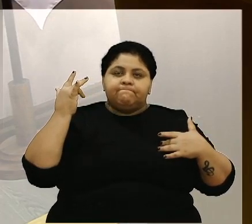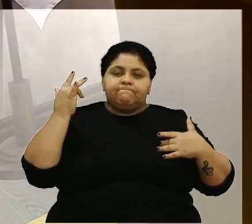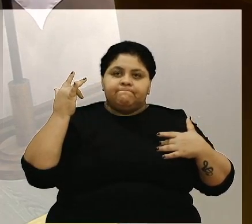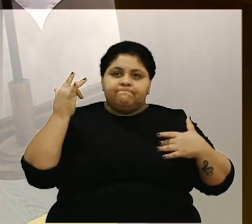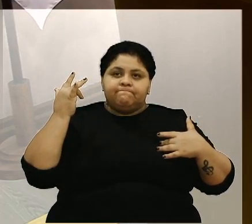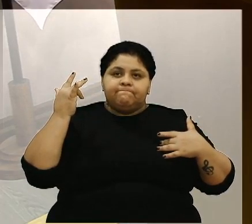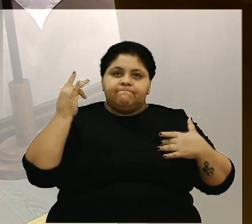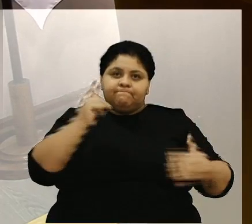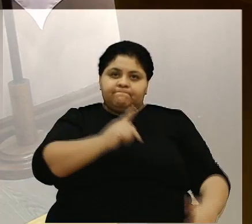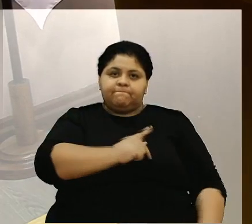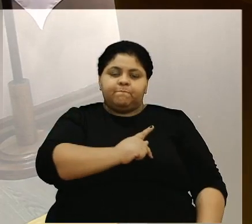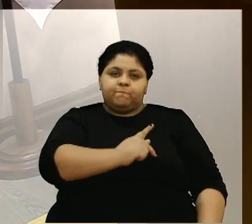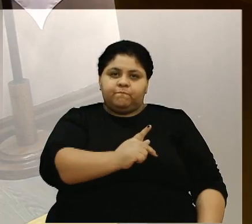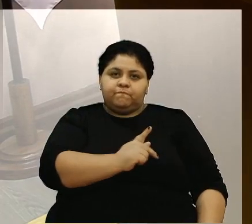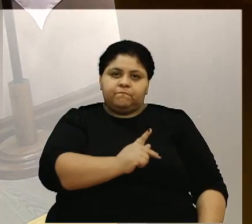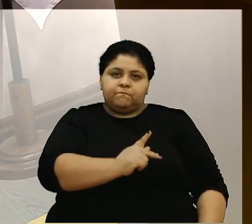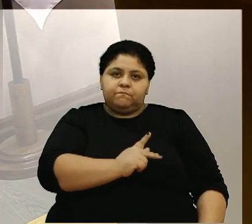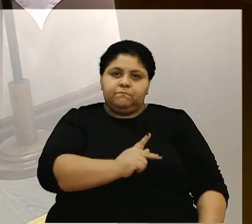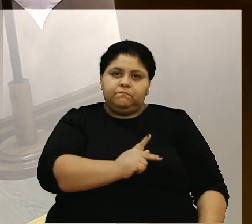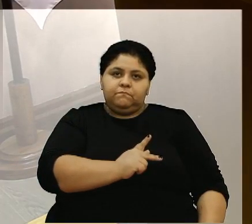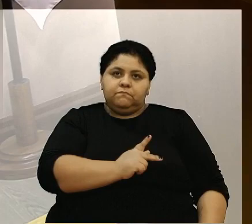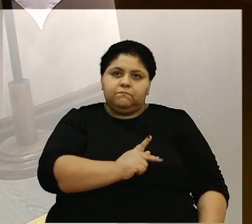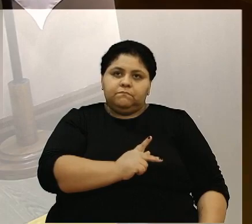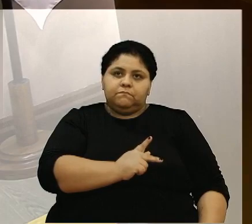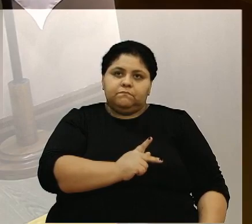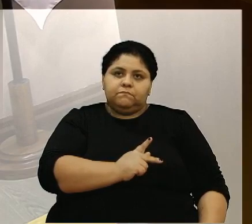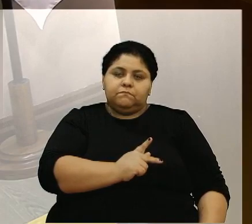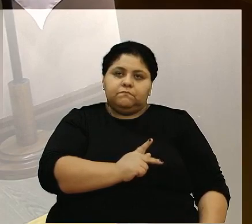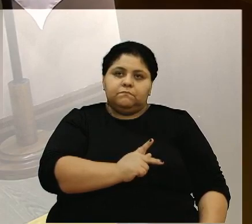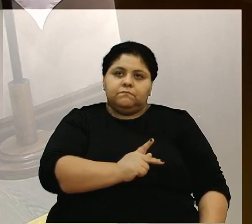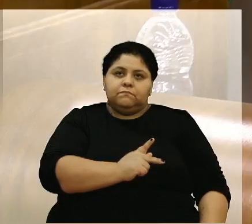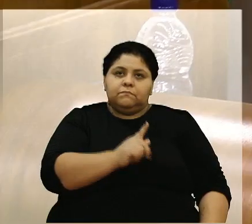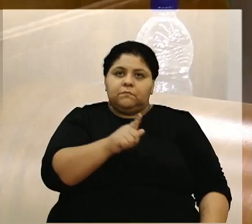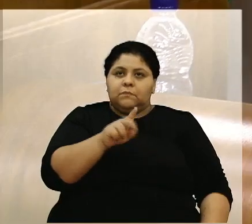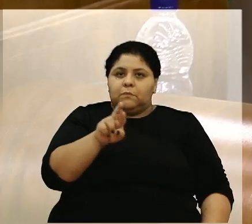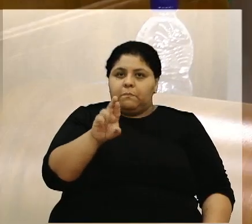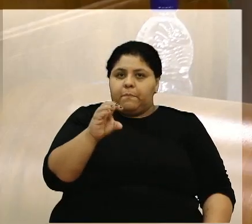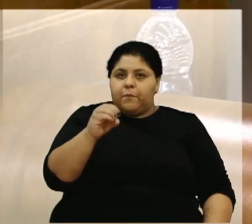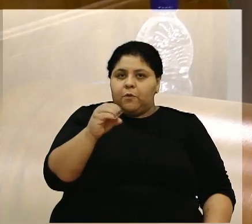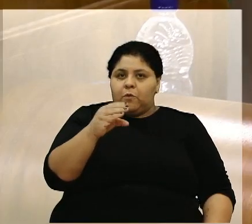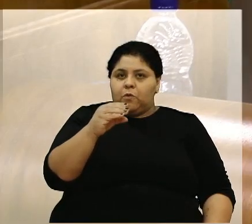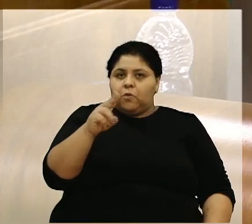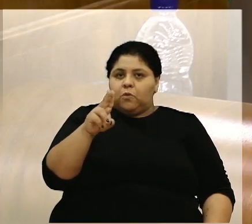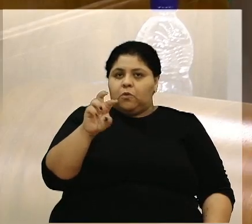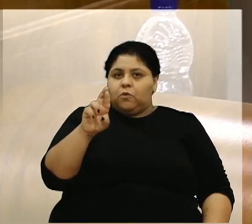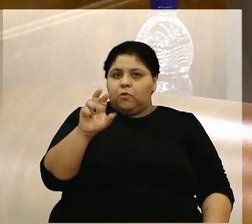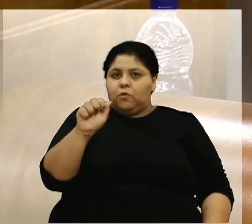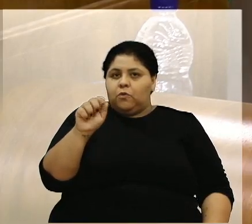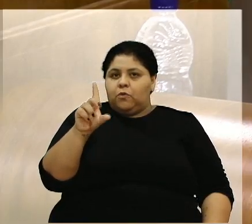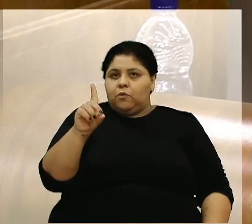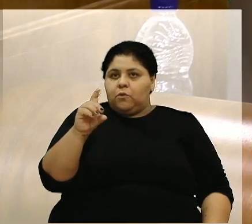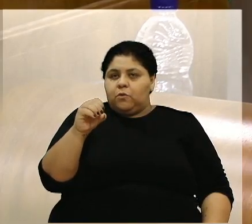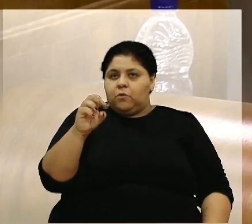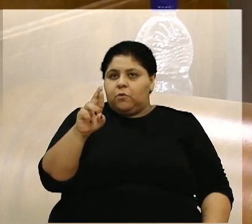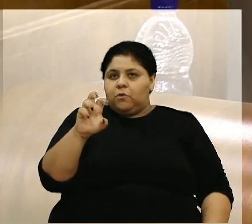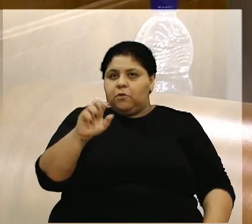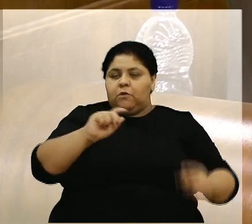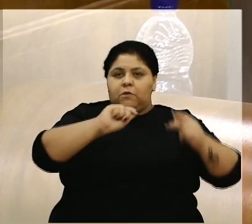o presidente da Associação dos Procuradores. O Pix é